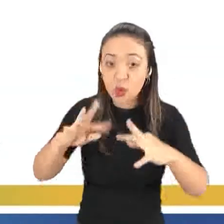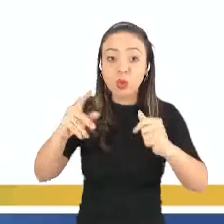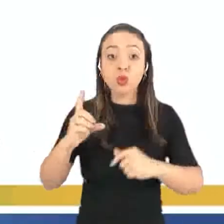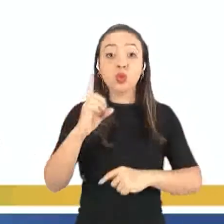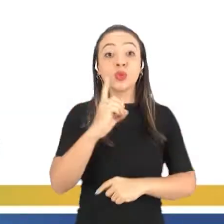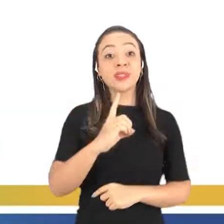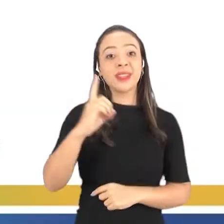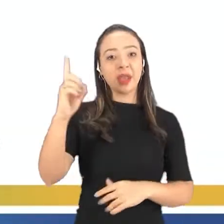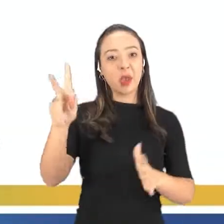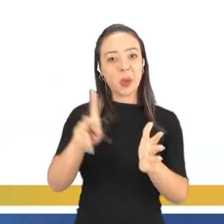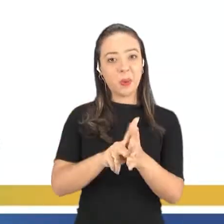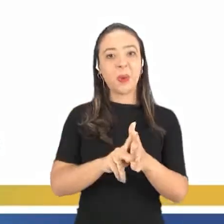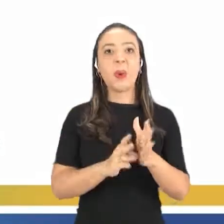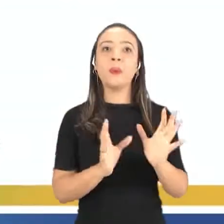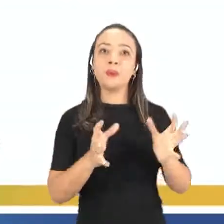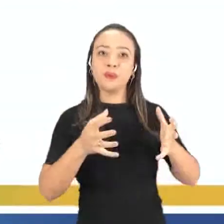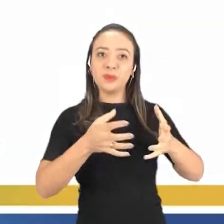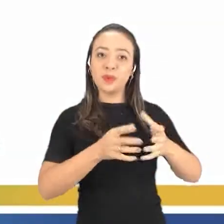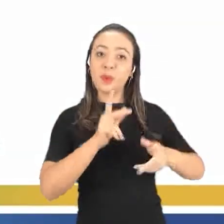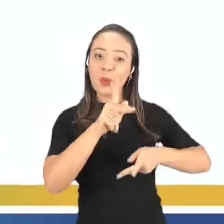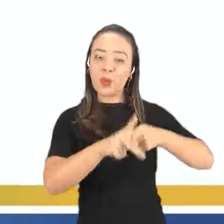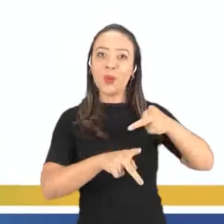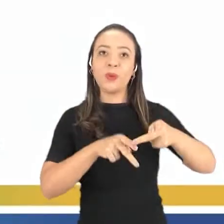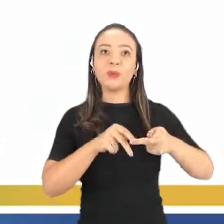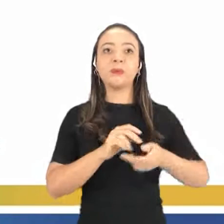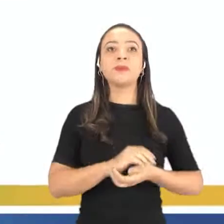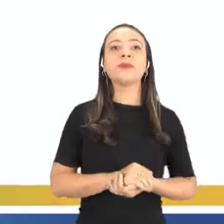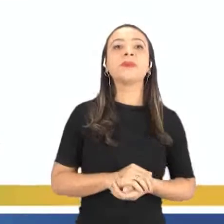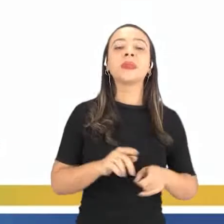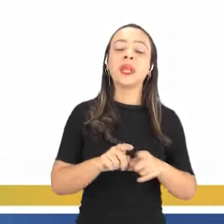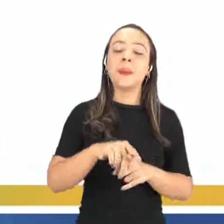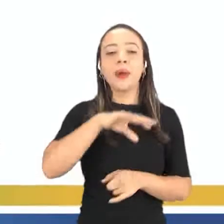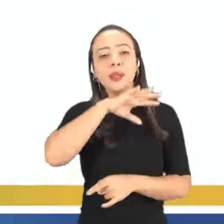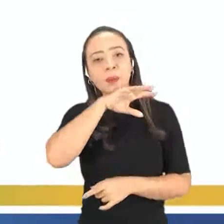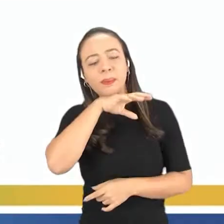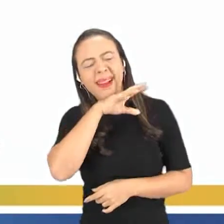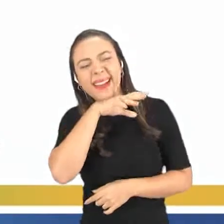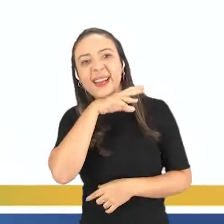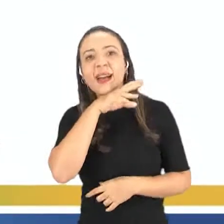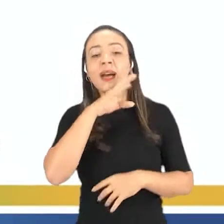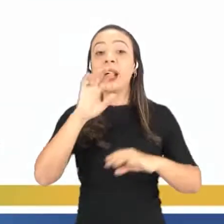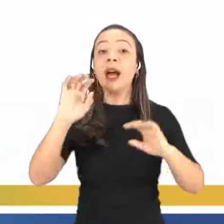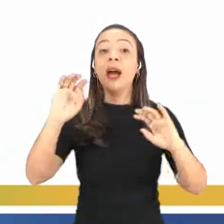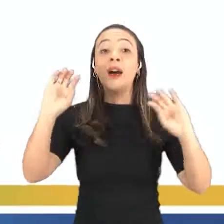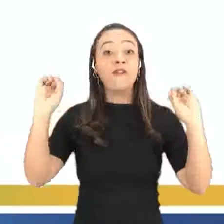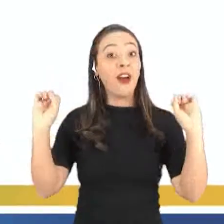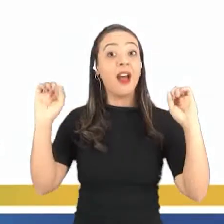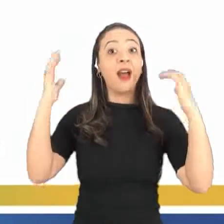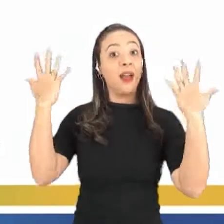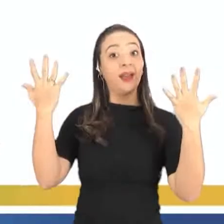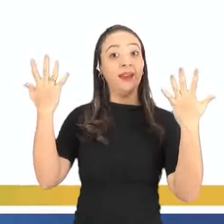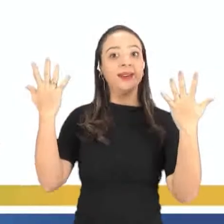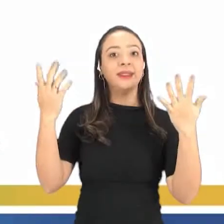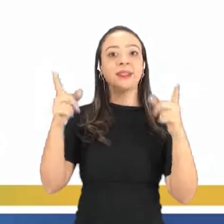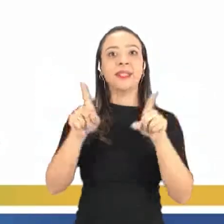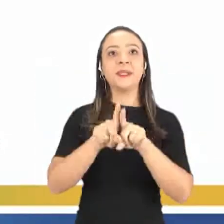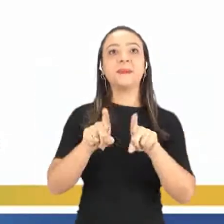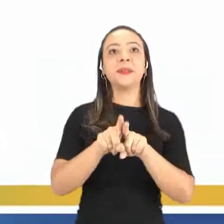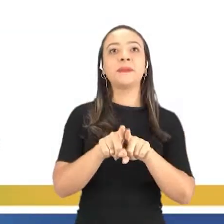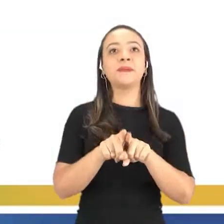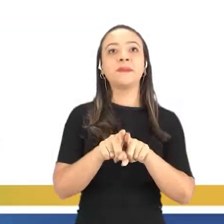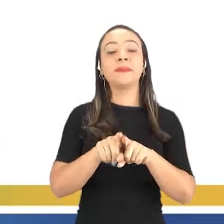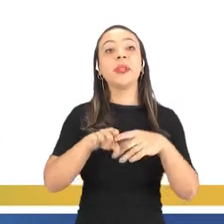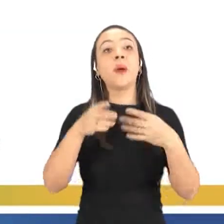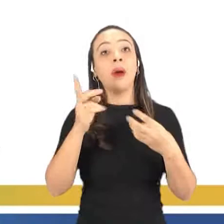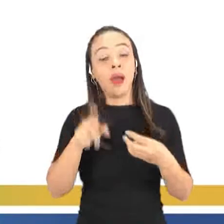sobrenaturais, animais e celebração dos fatos sociais e ritos de passagem.